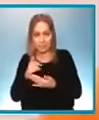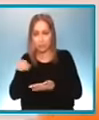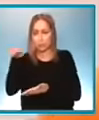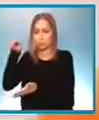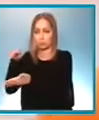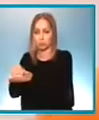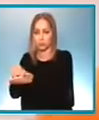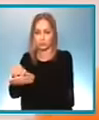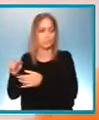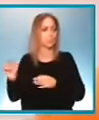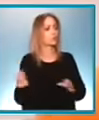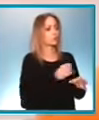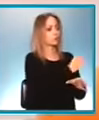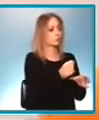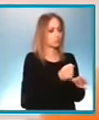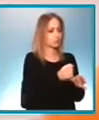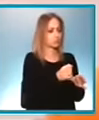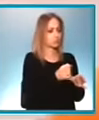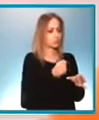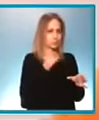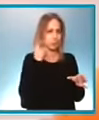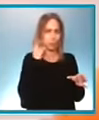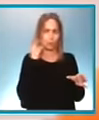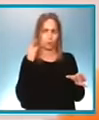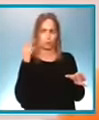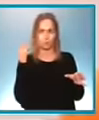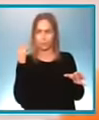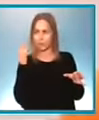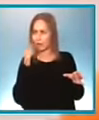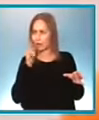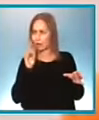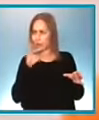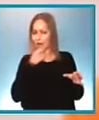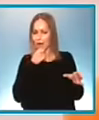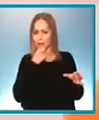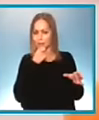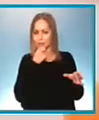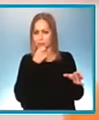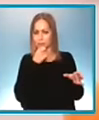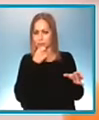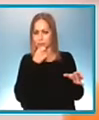aquele tocar. E quando ela começou a cantar,